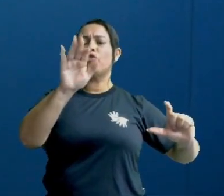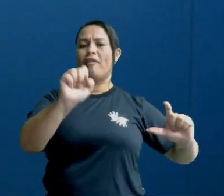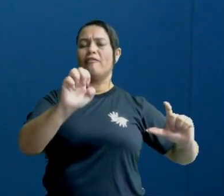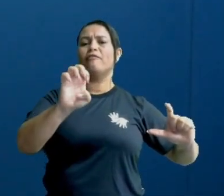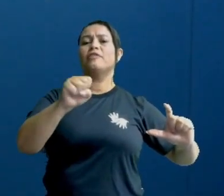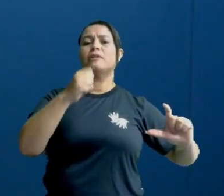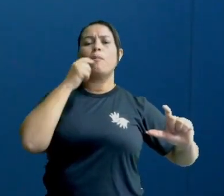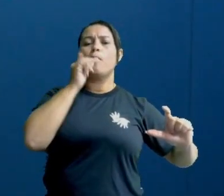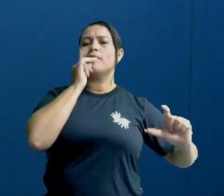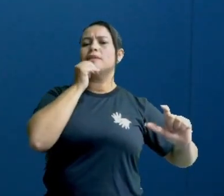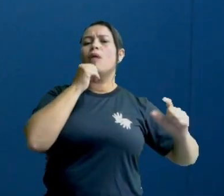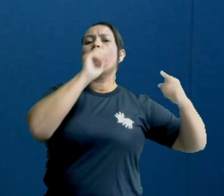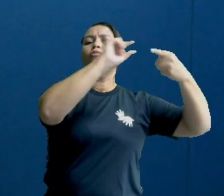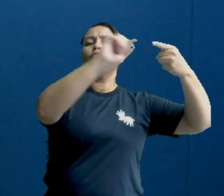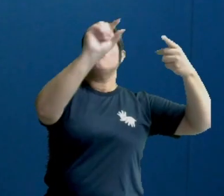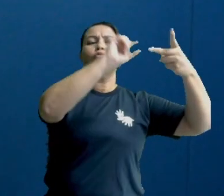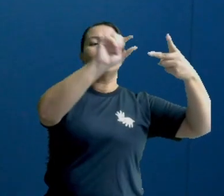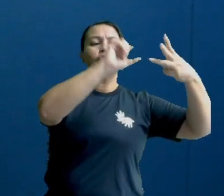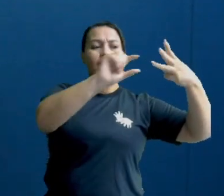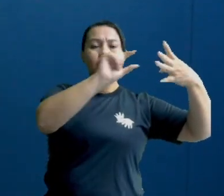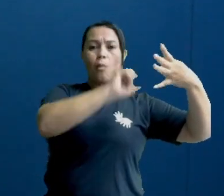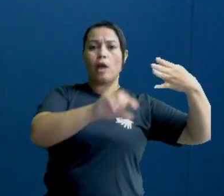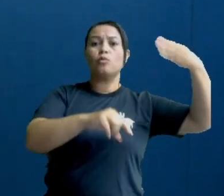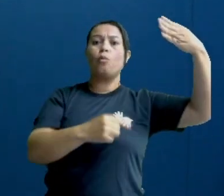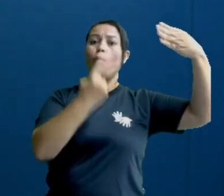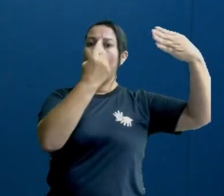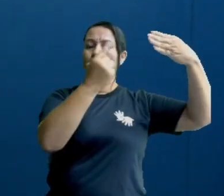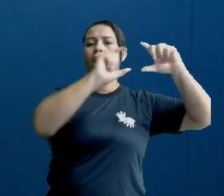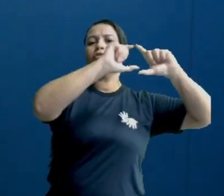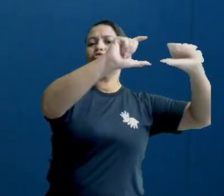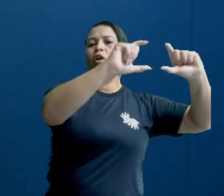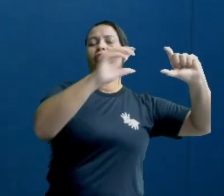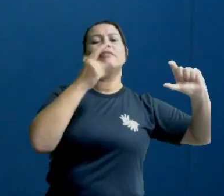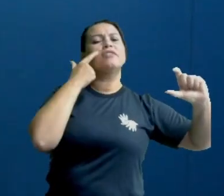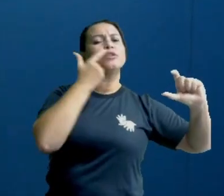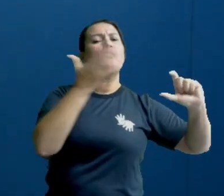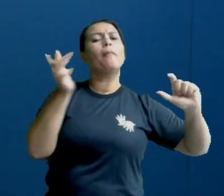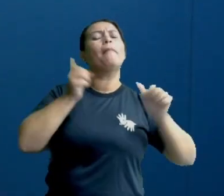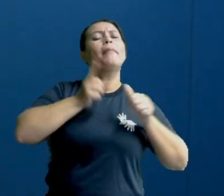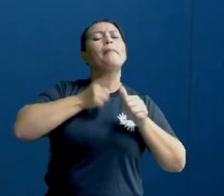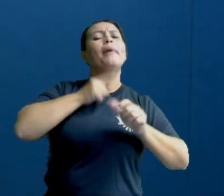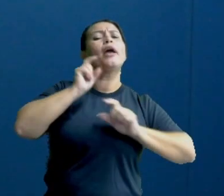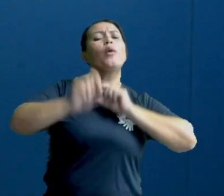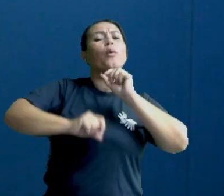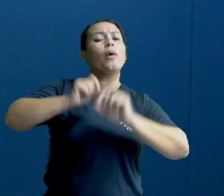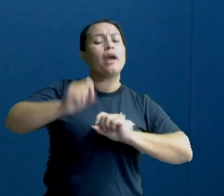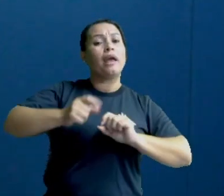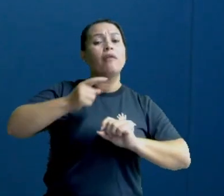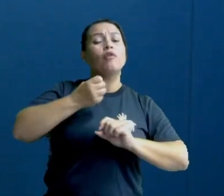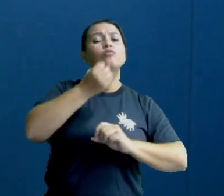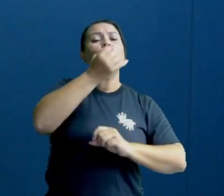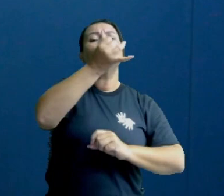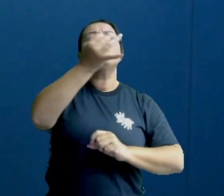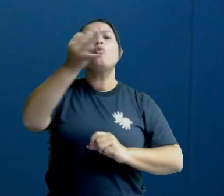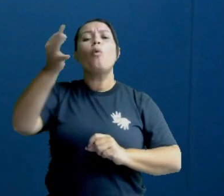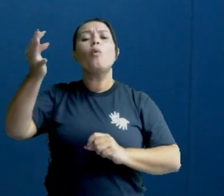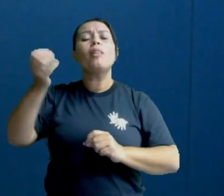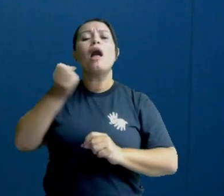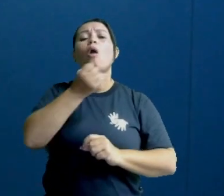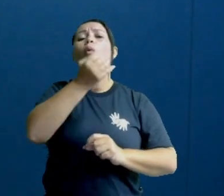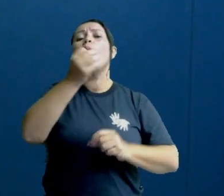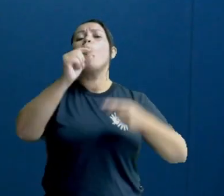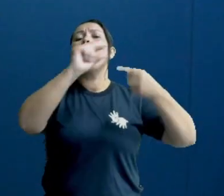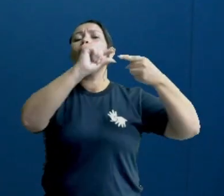4 versos, eu tenho uma estrofe. Então, primeiro que a gente vai fazer, nós vamos contar